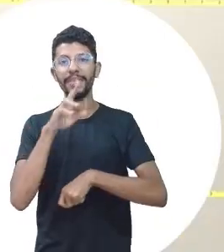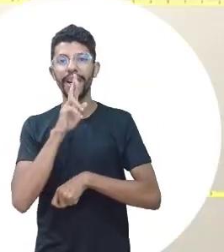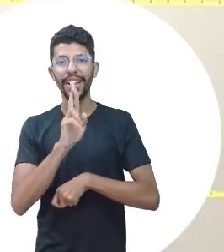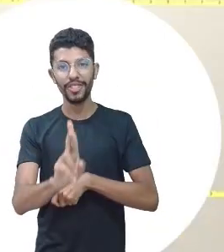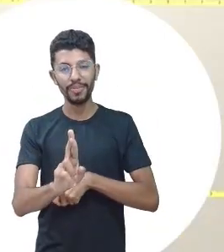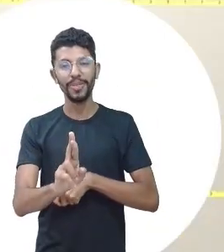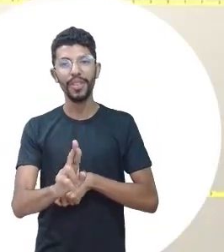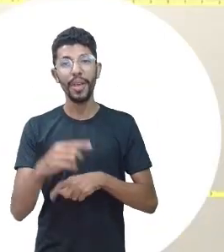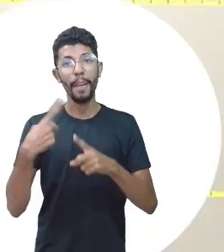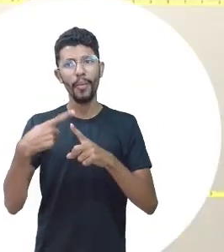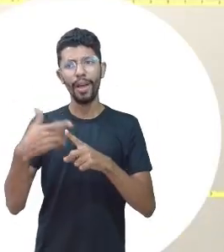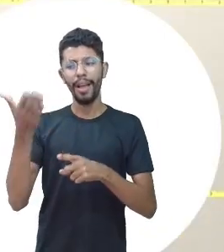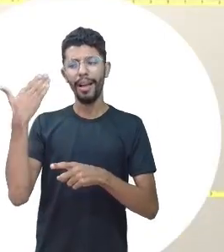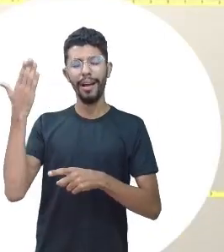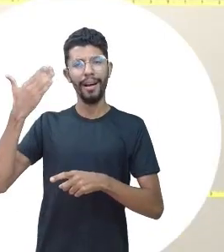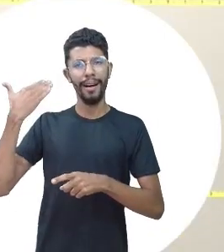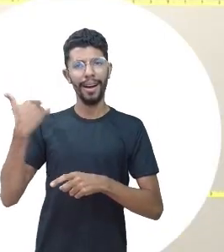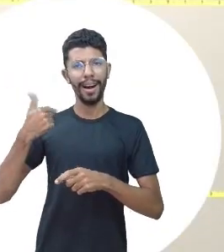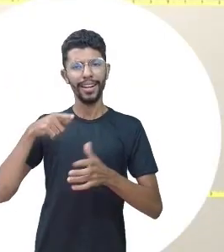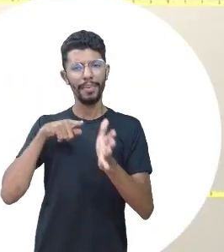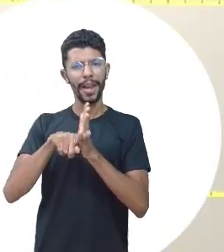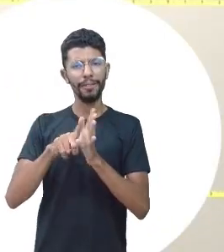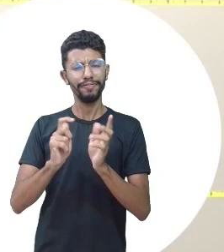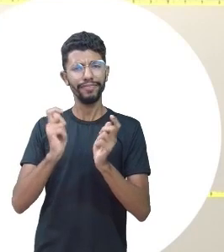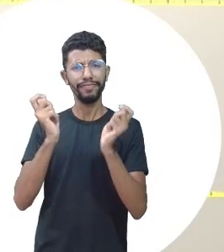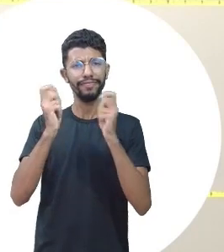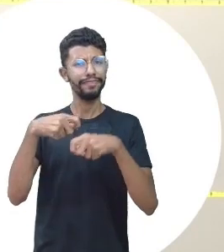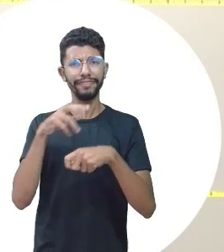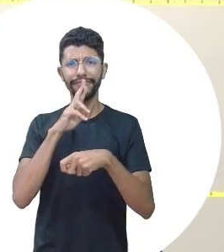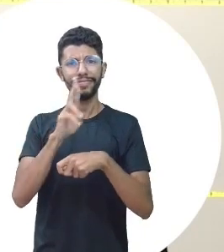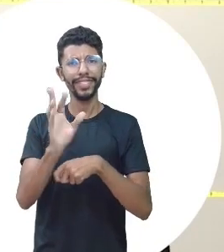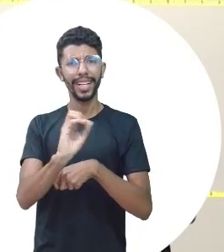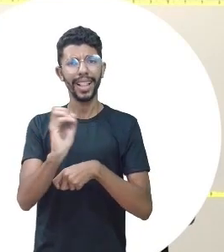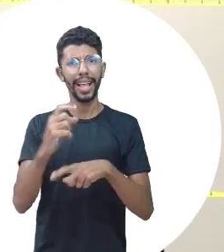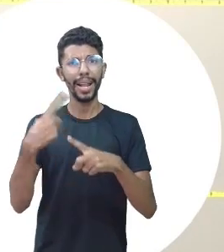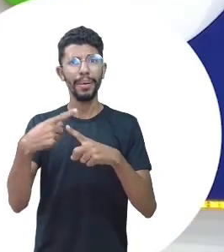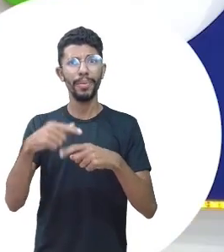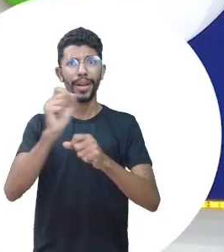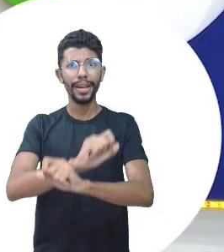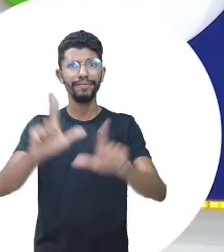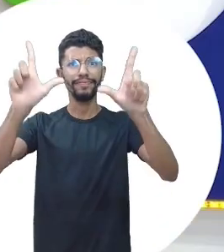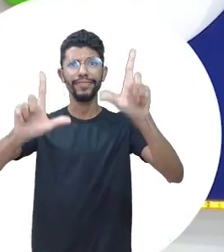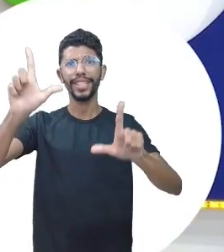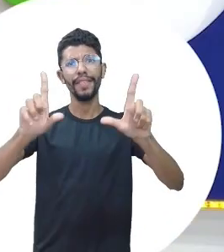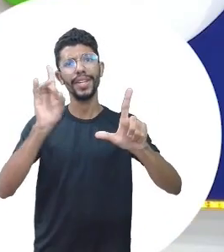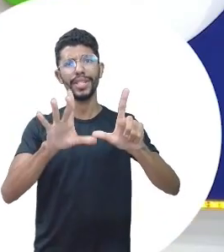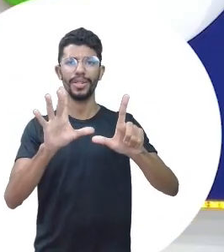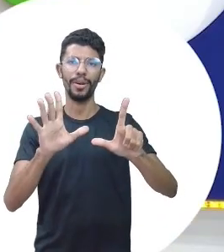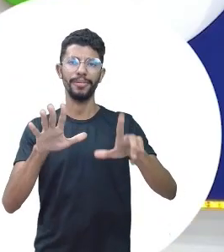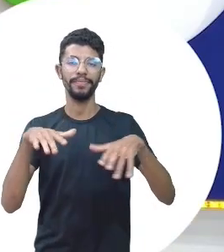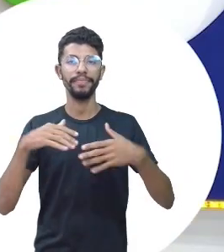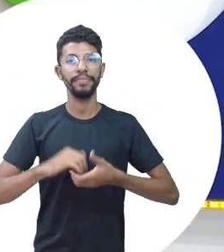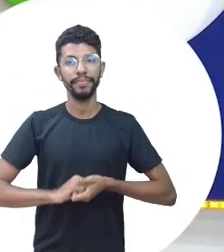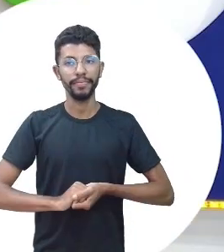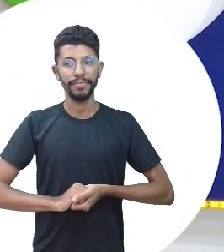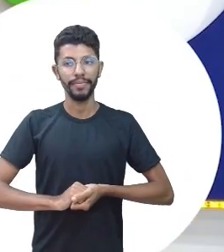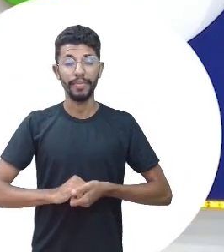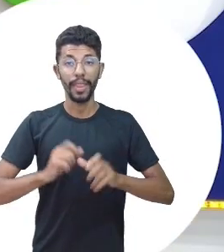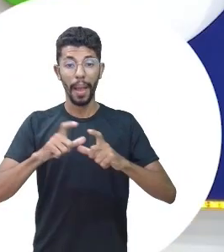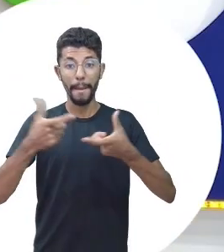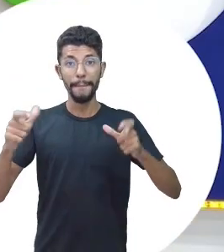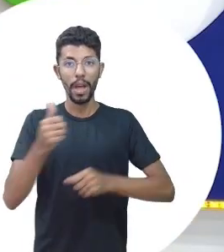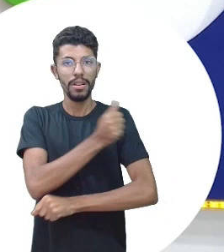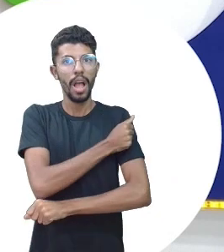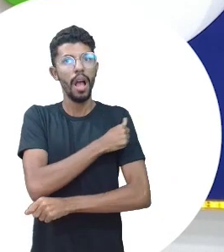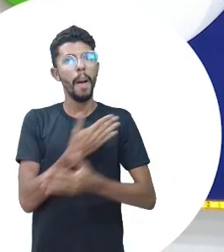Porque antes as perguntas não dava para responder, né? Porque tinha só pelo YouTube e pela TV. A maioria dos alunos que estão aqui